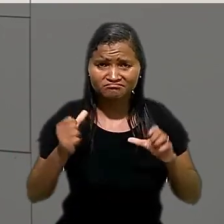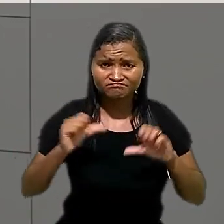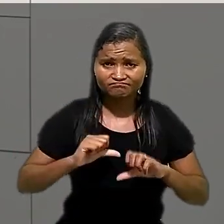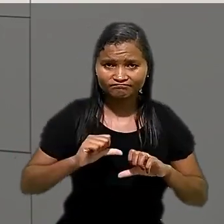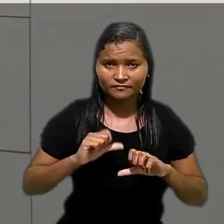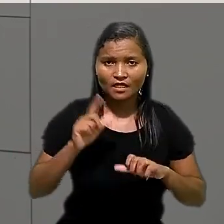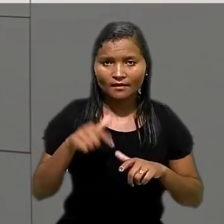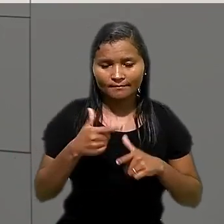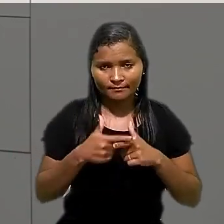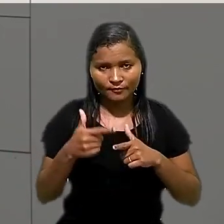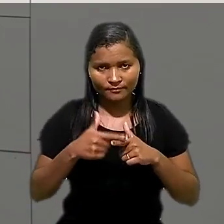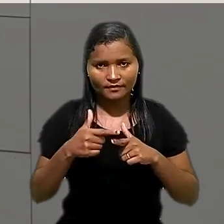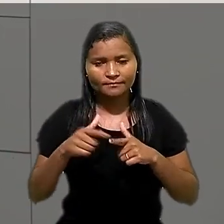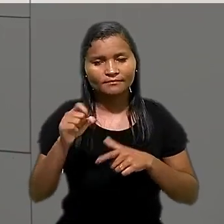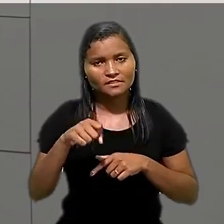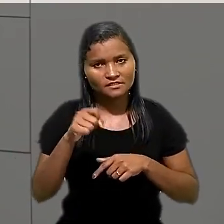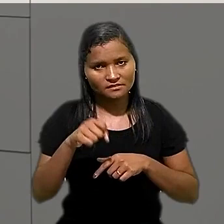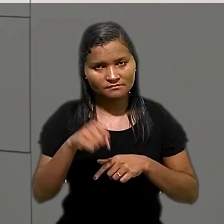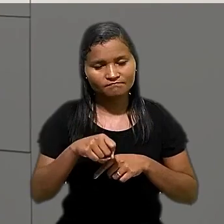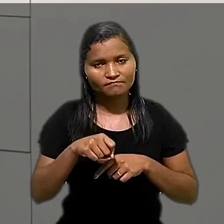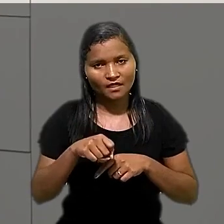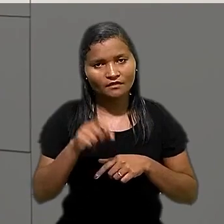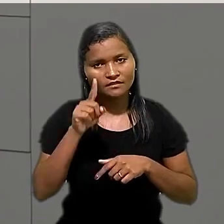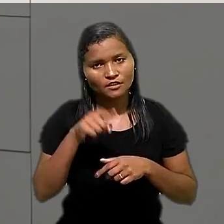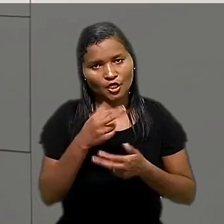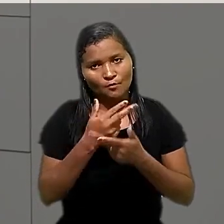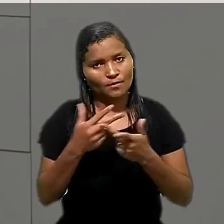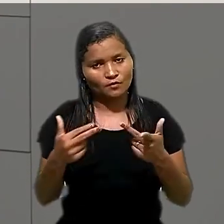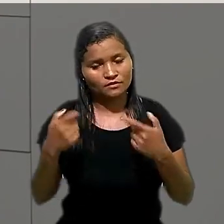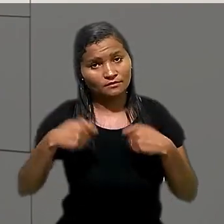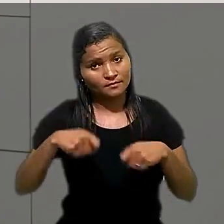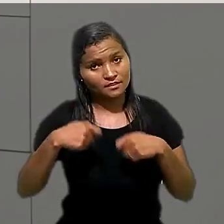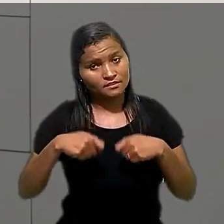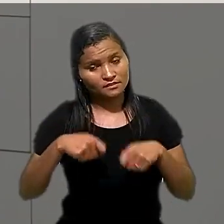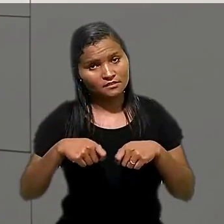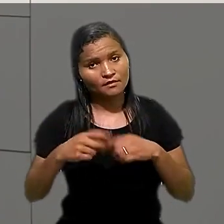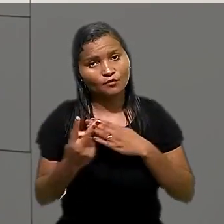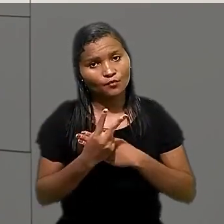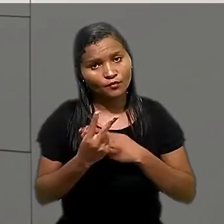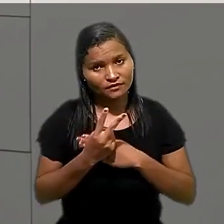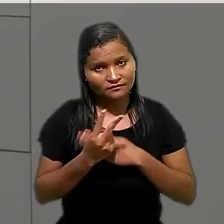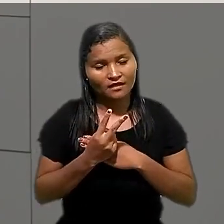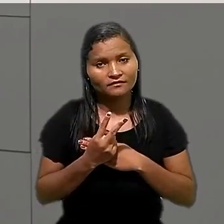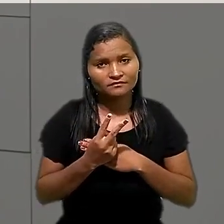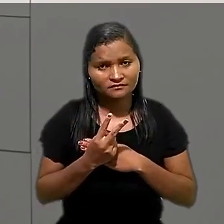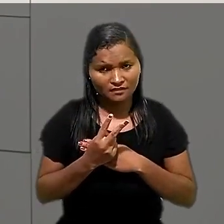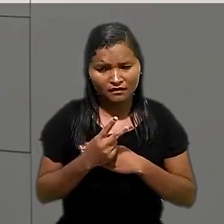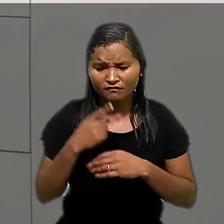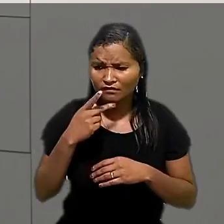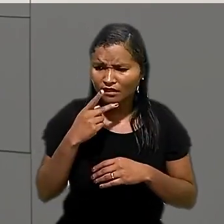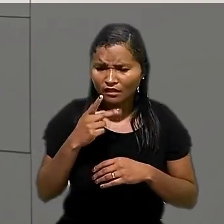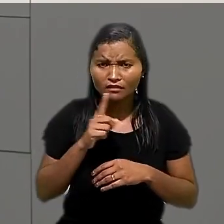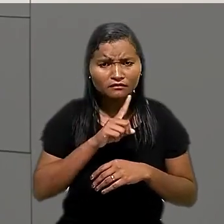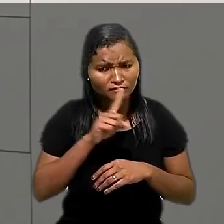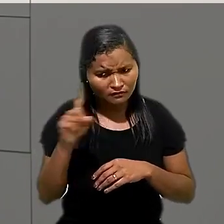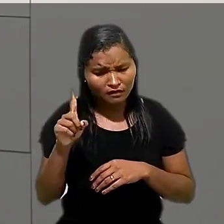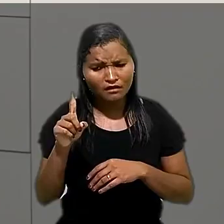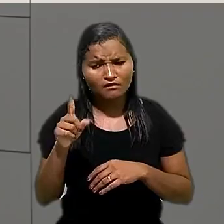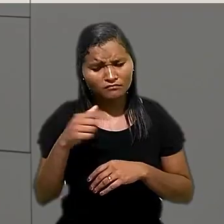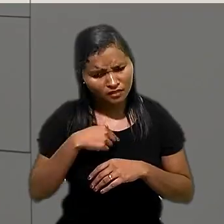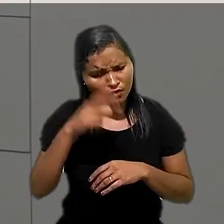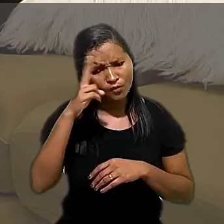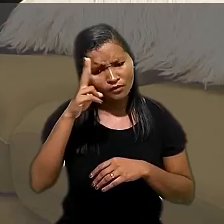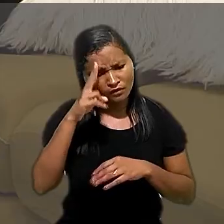então é problemático sim e é uma coisa que a pessoa precisa tomar cuidado ao ponto de que não você está lembrando